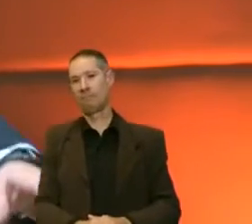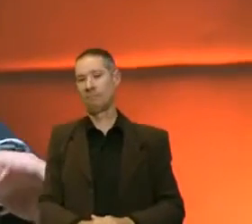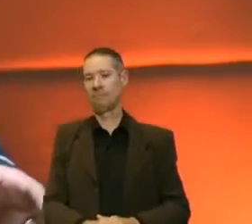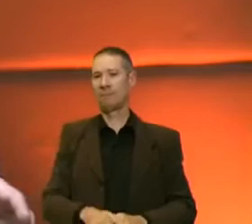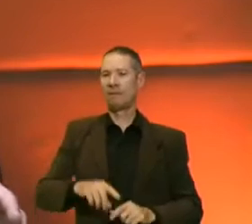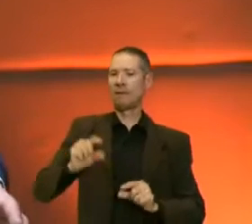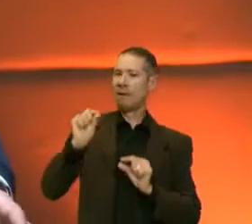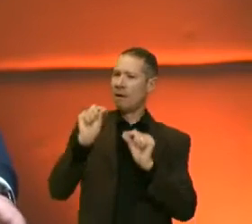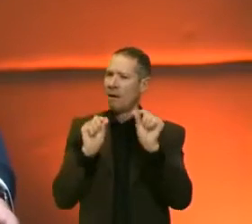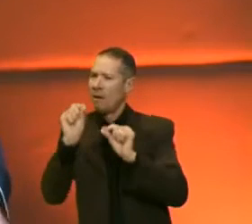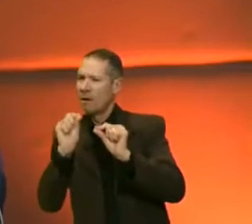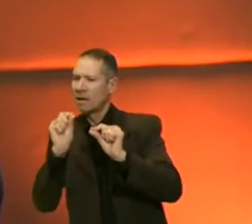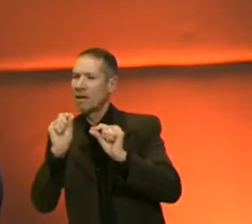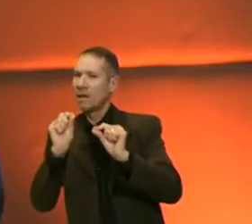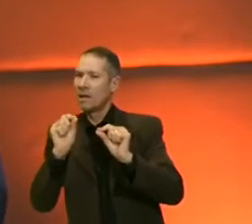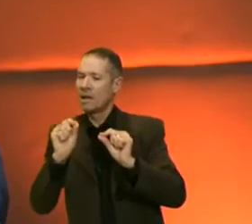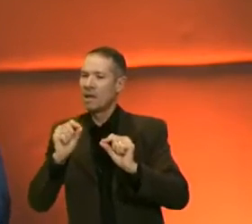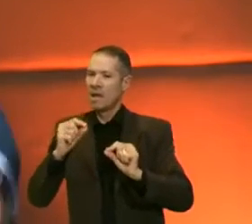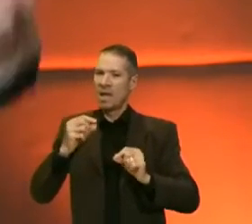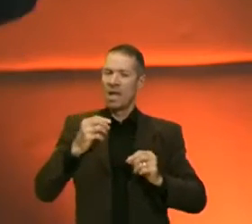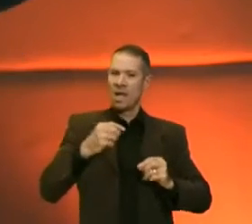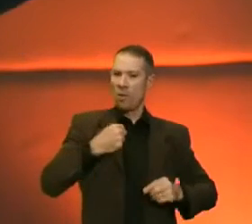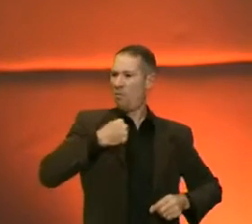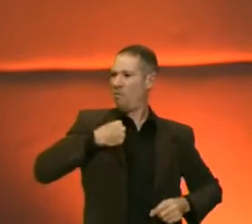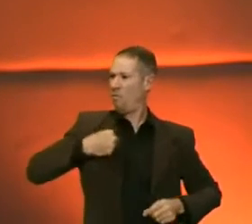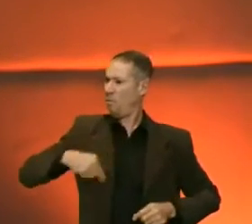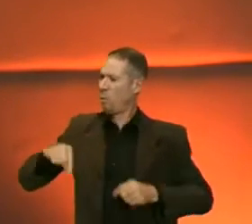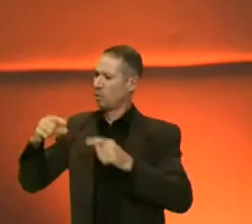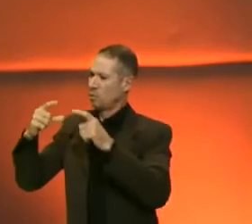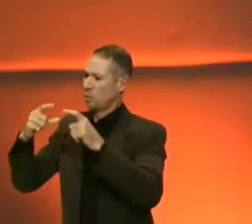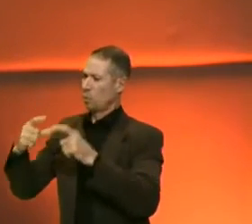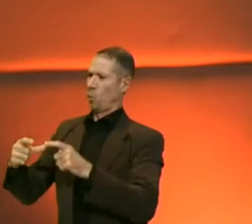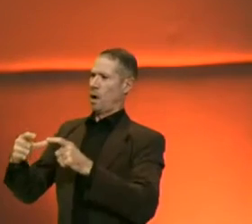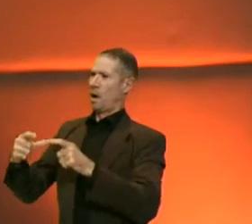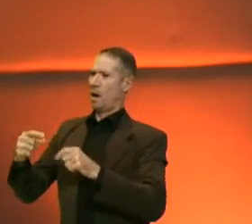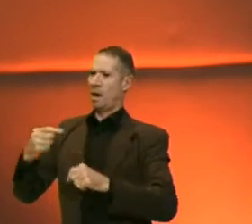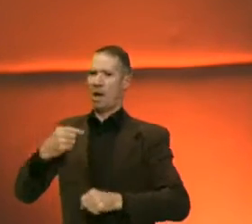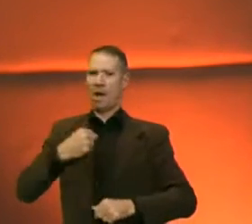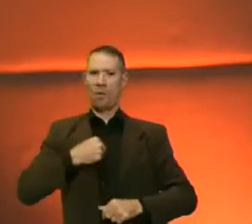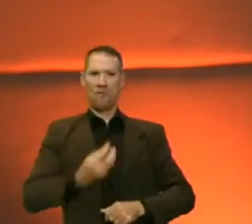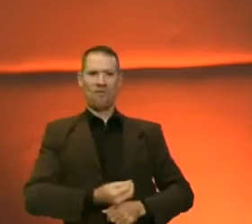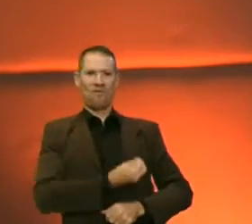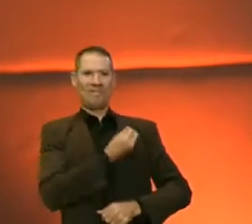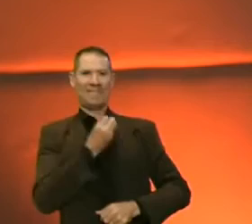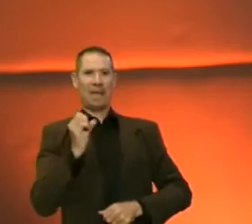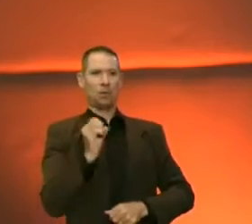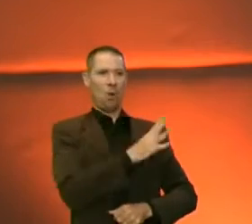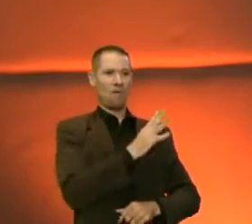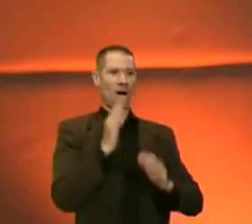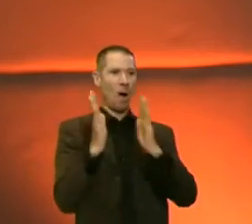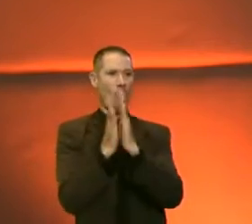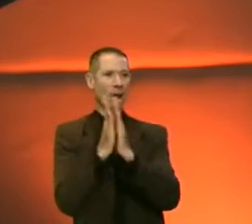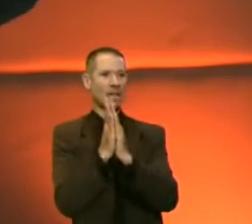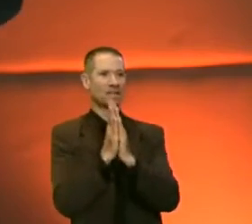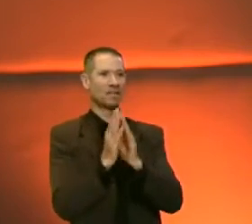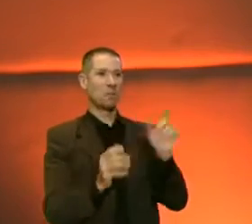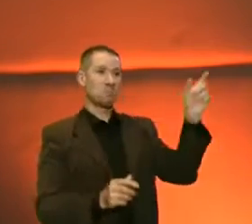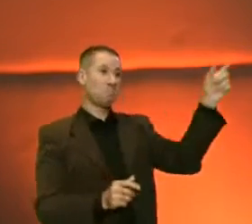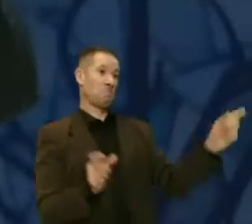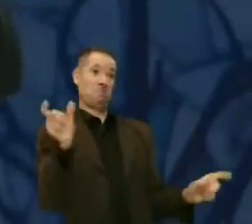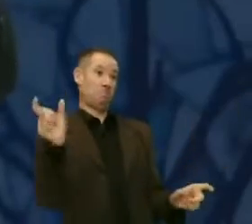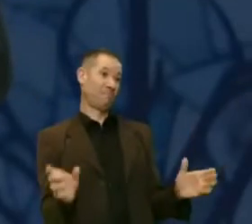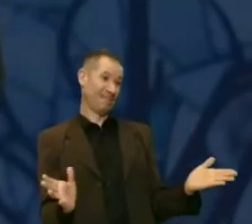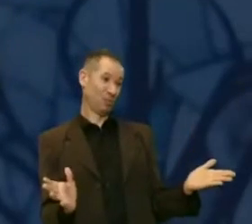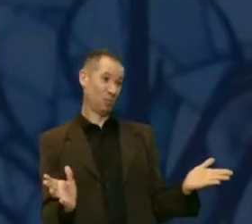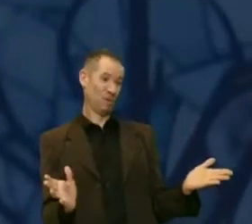O que me trouxe ao lugar do novo nascimento foi a oração de alguém. Hoje